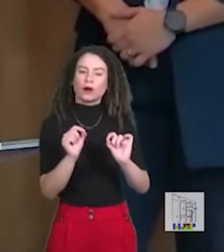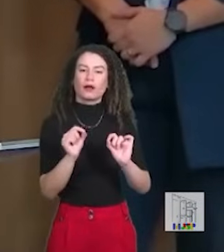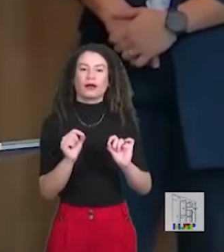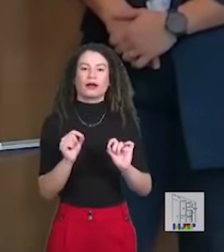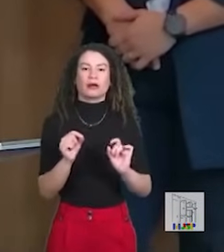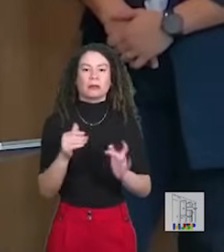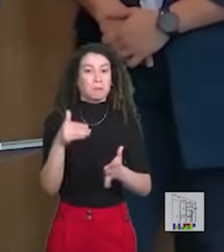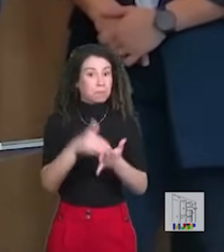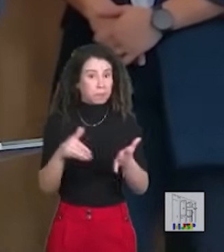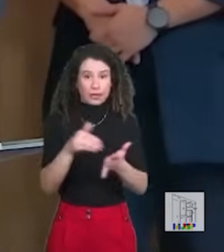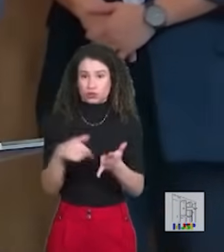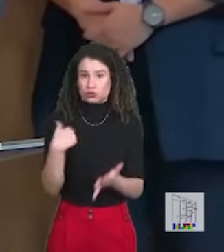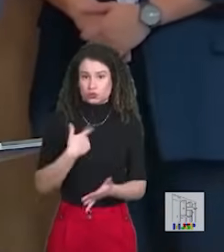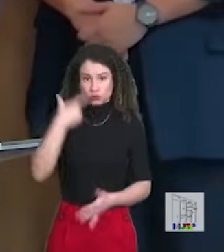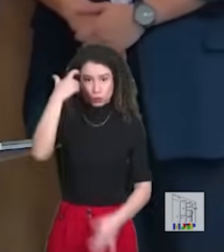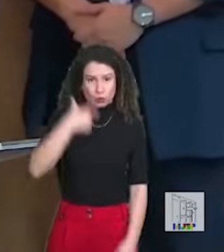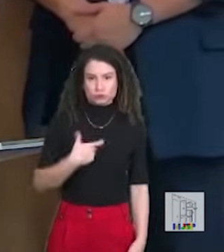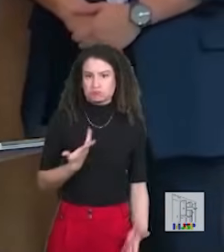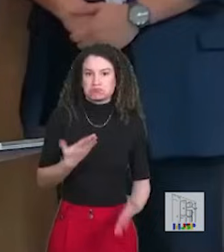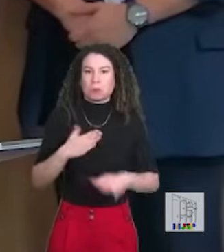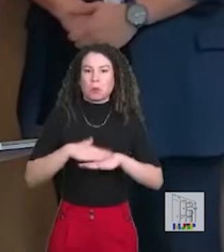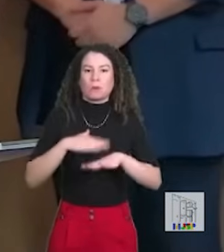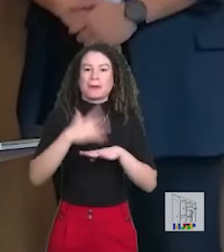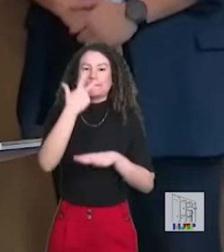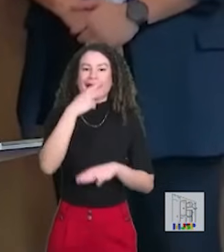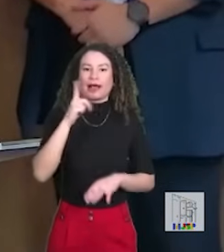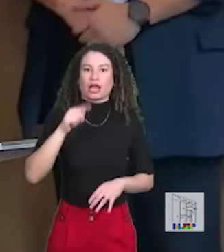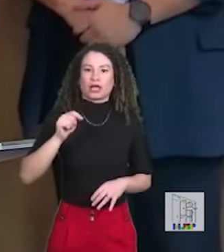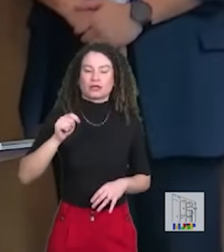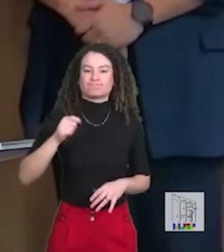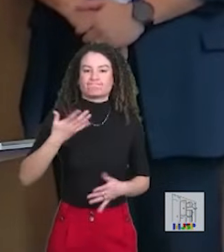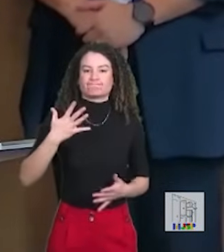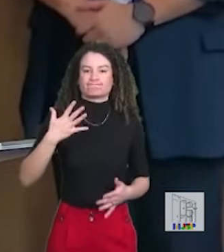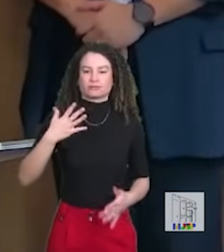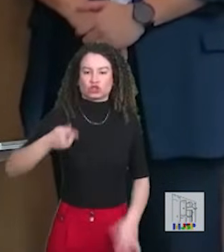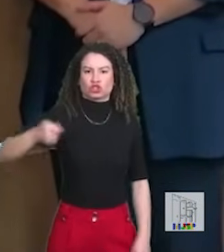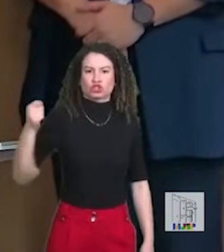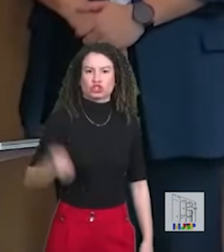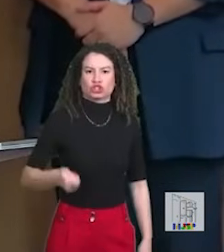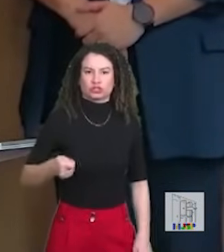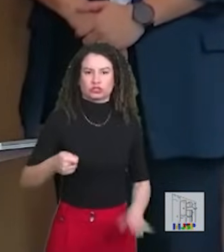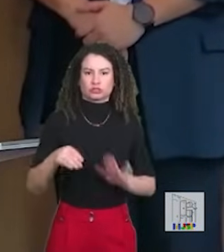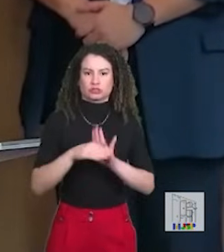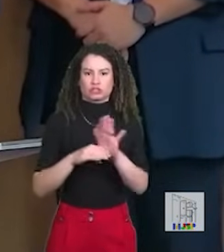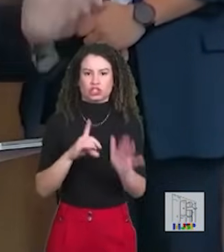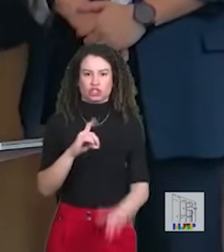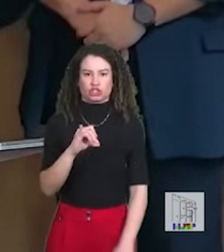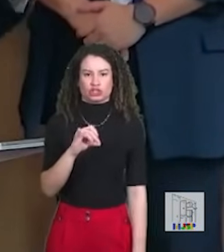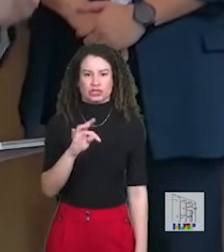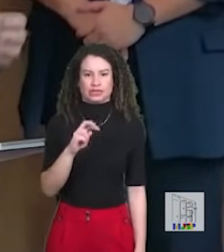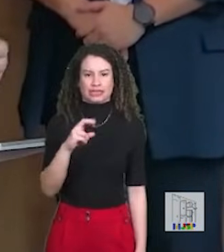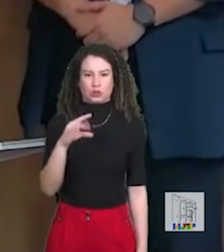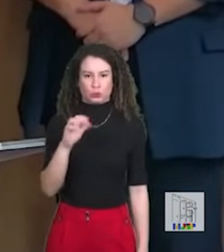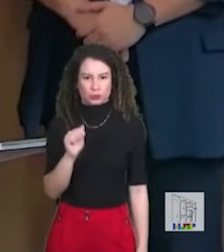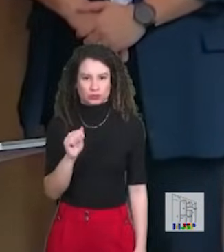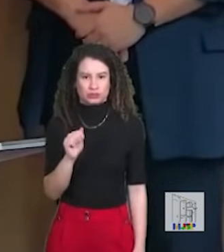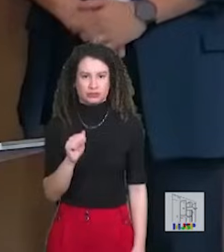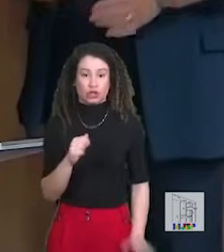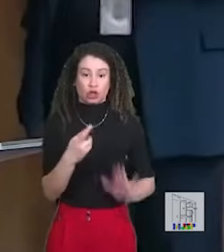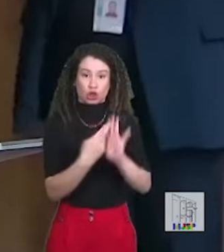em algum momento uma ditadura forma Federativa de estado protege a sociedade